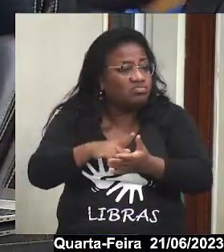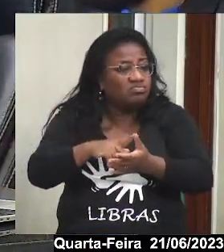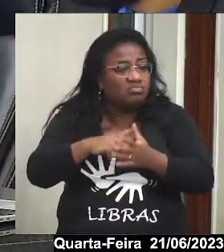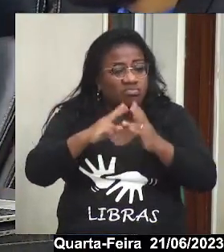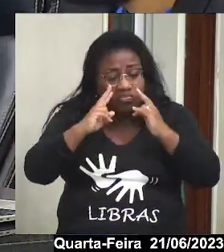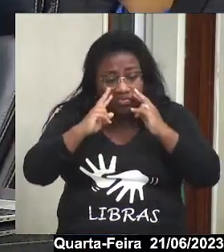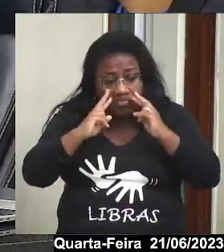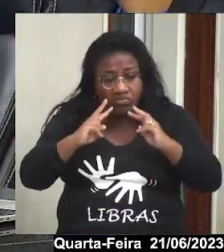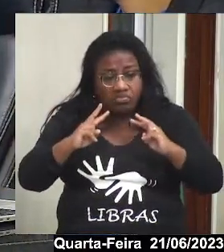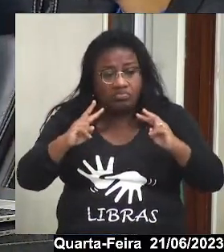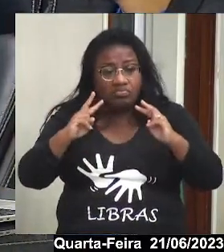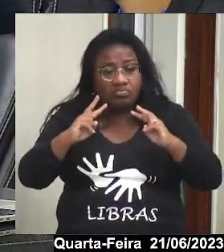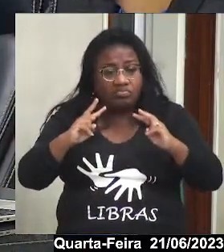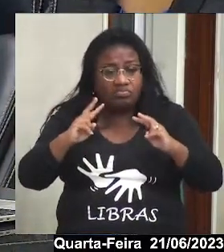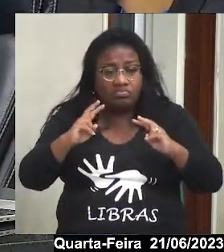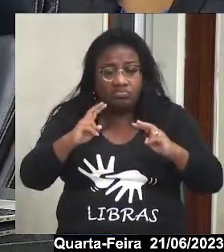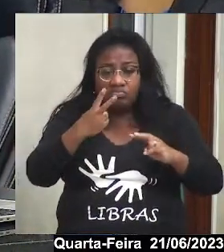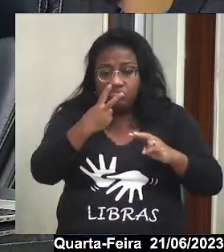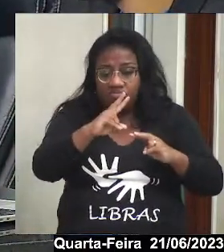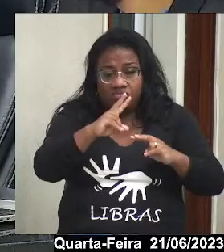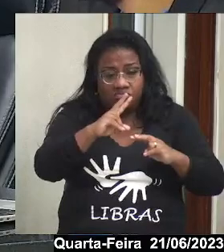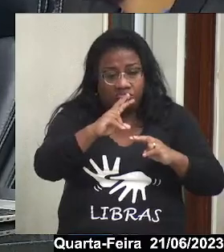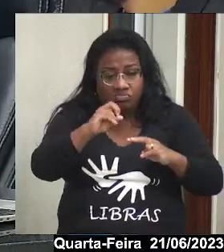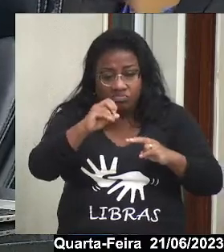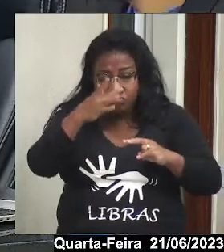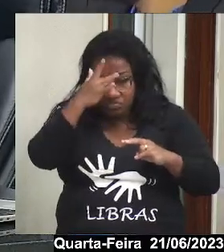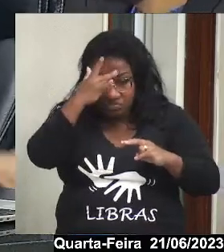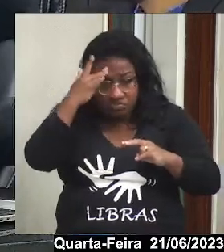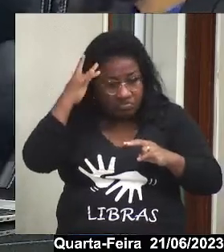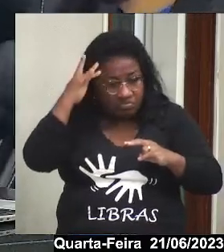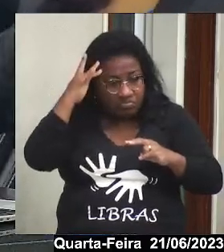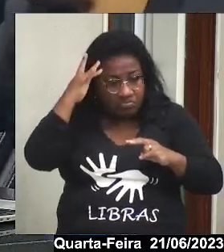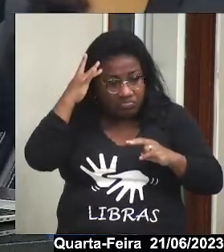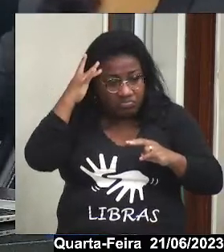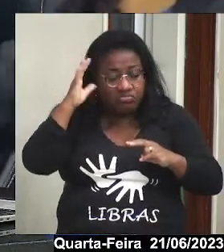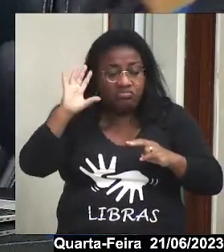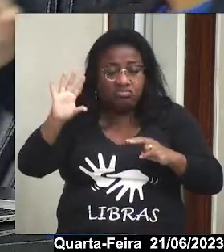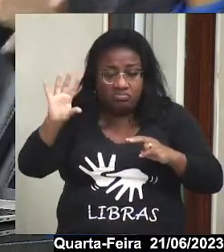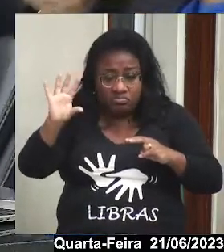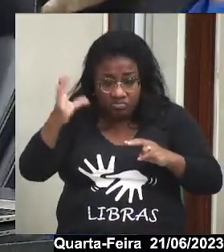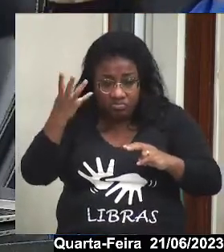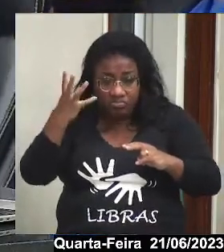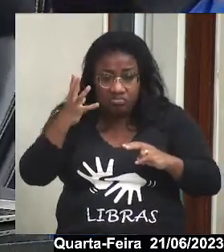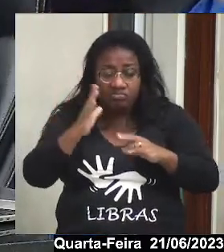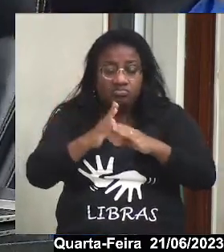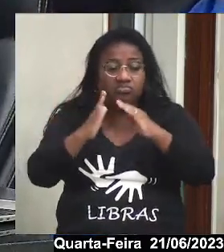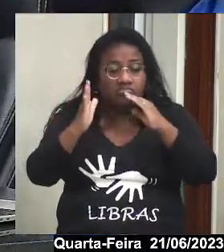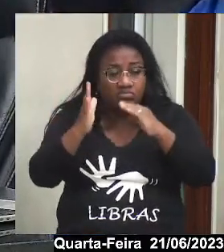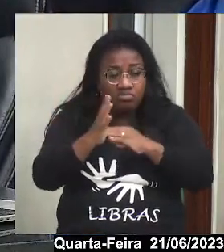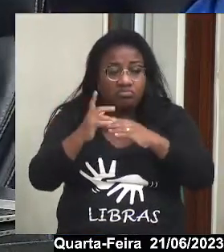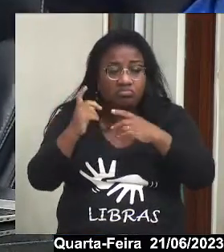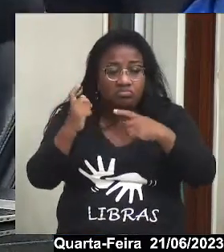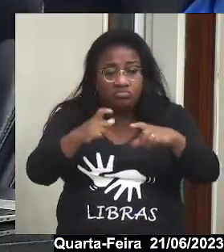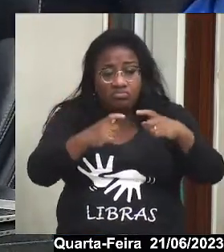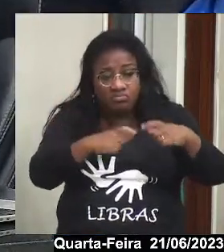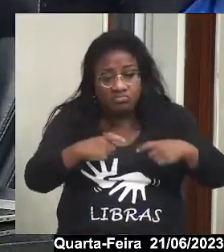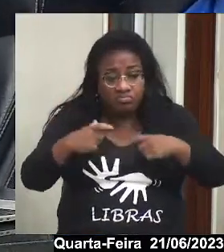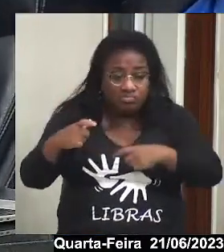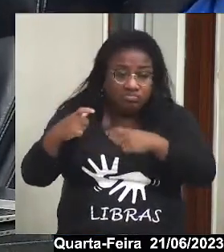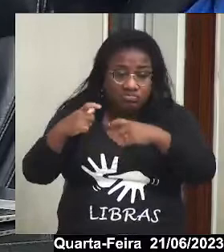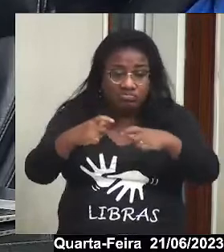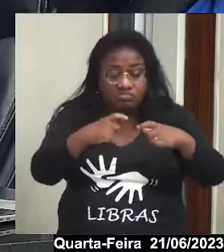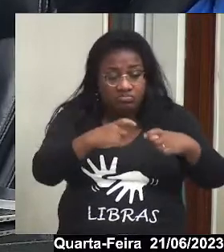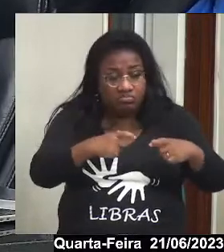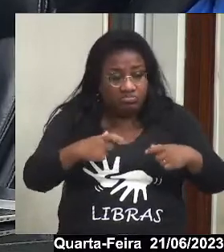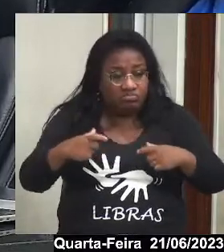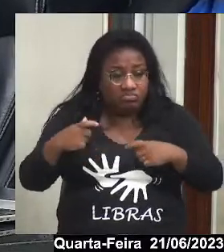Realmente, eu vi, Bobiléu, que não tinha só 20 pessoas presentes. E eu acho que todos os lugares, por exemplo, o